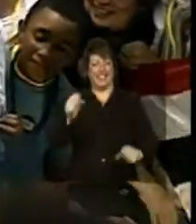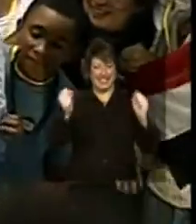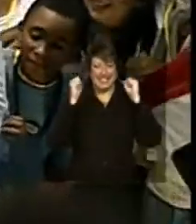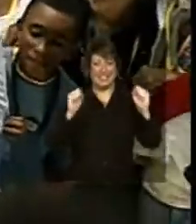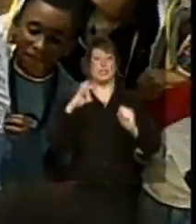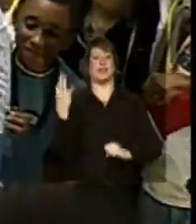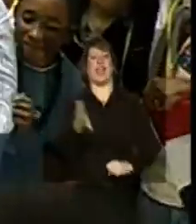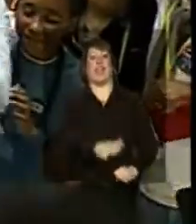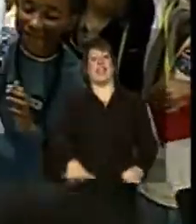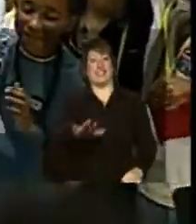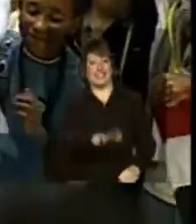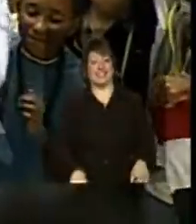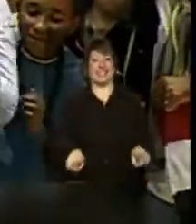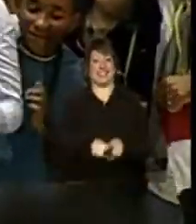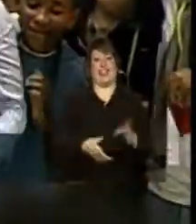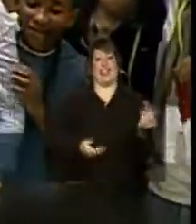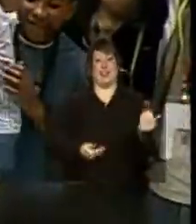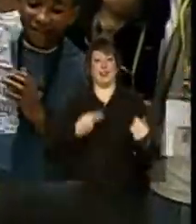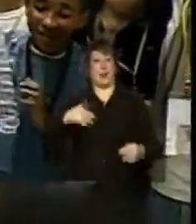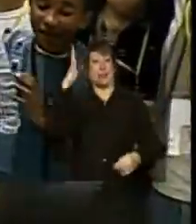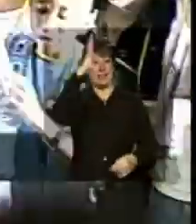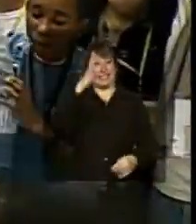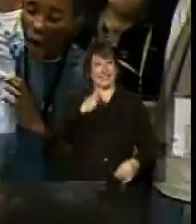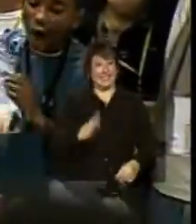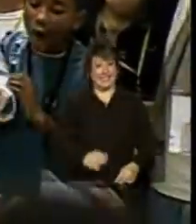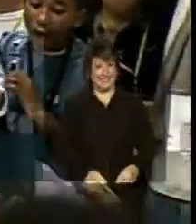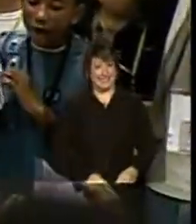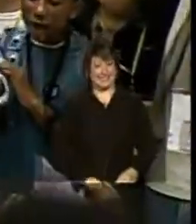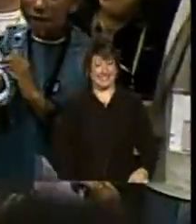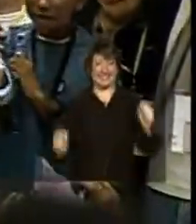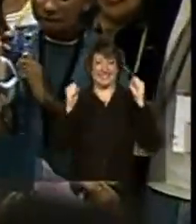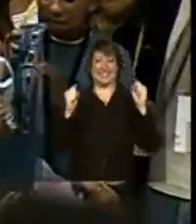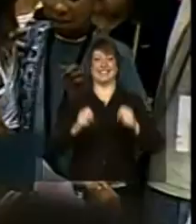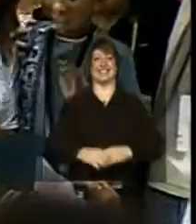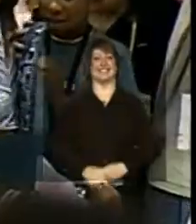Viva as crianças e adolescentes do Brasil!